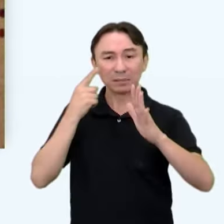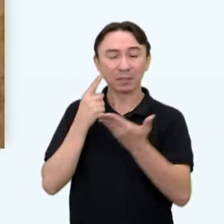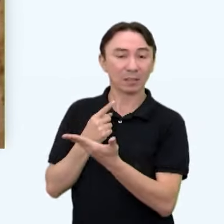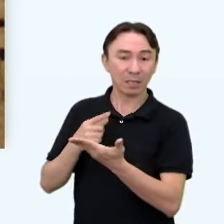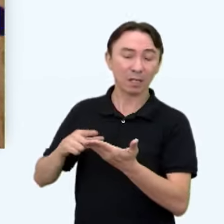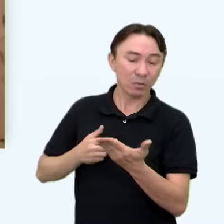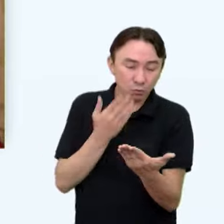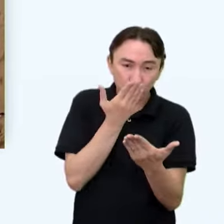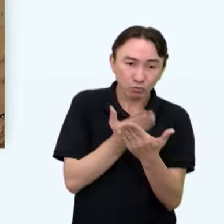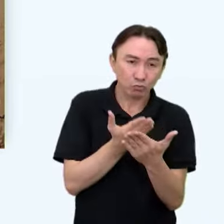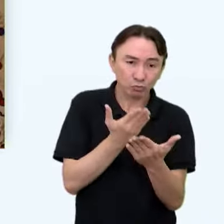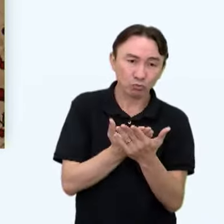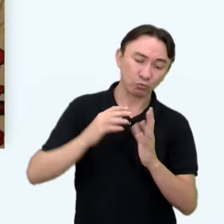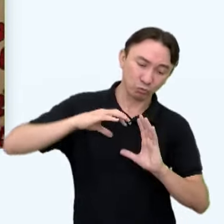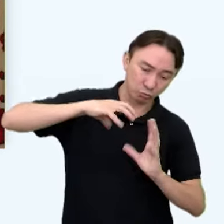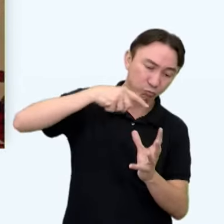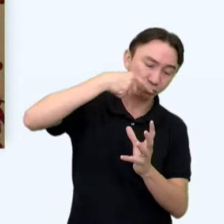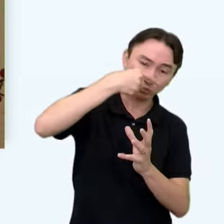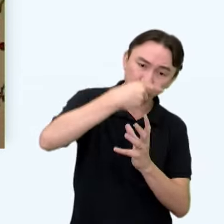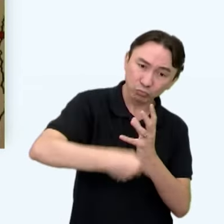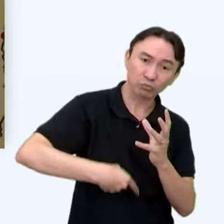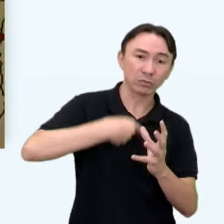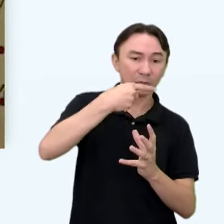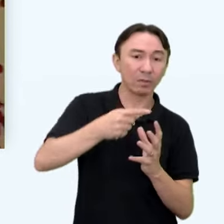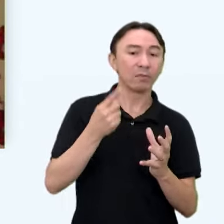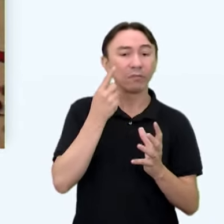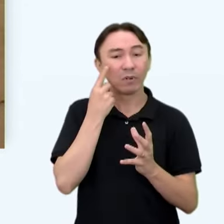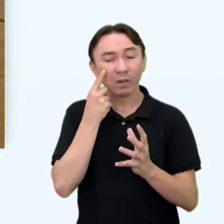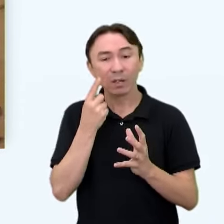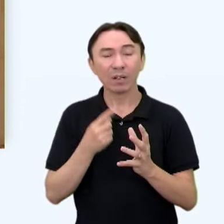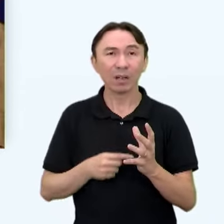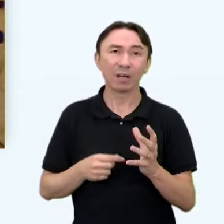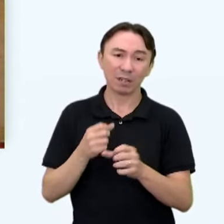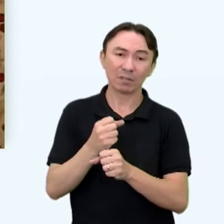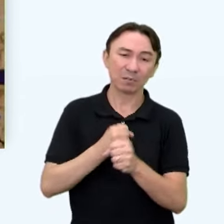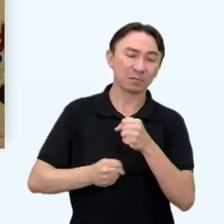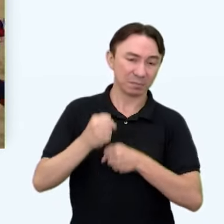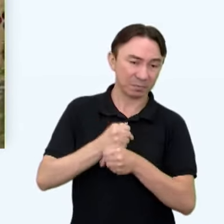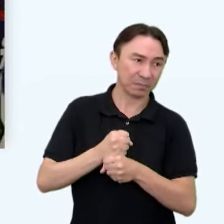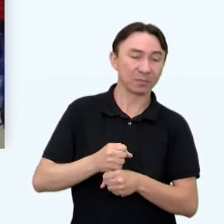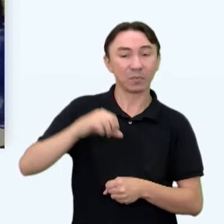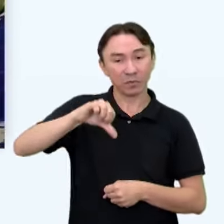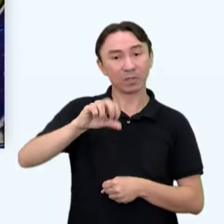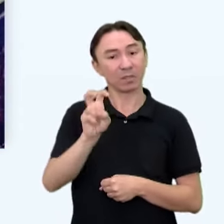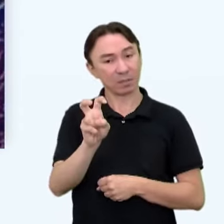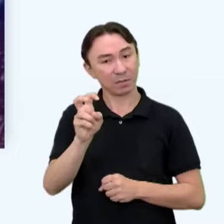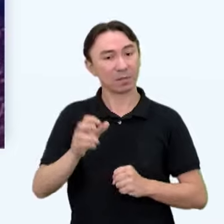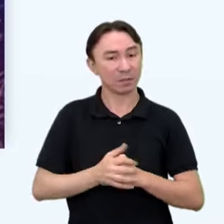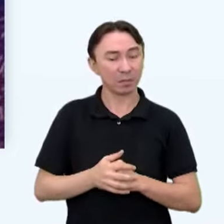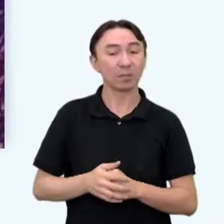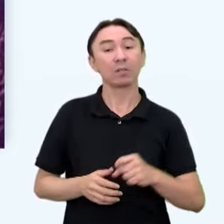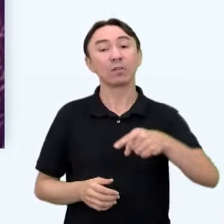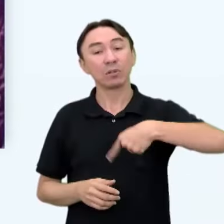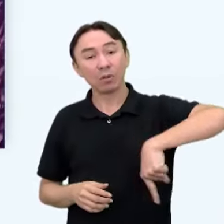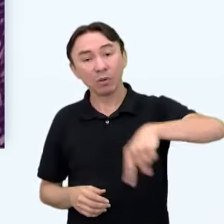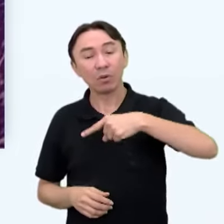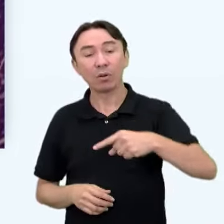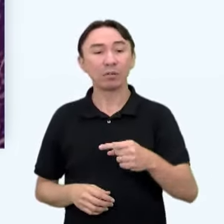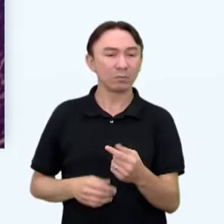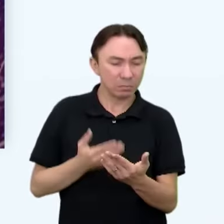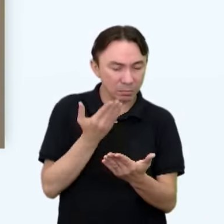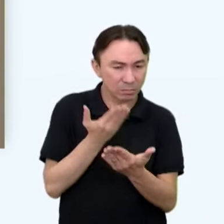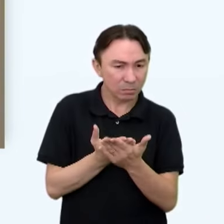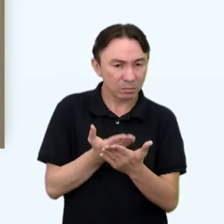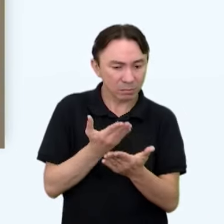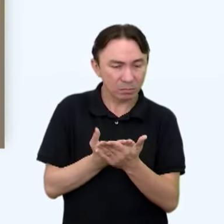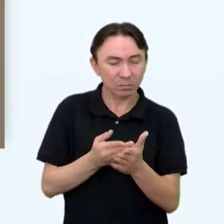global que dá suporte a isso é de 95. Em função disso, a gente fez então um trabalho de atualização